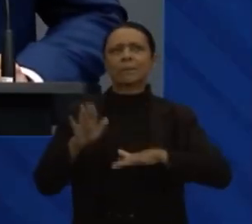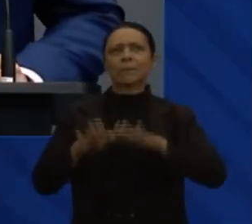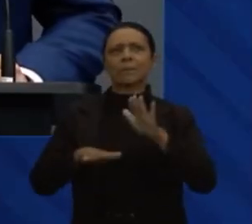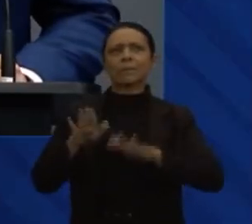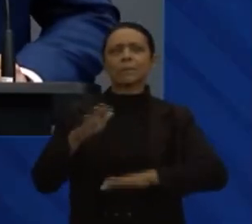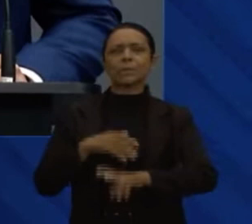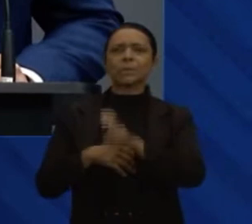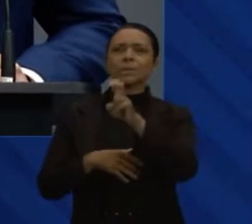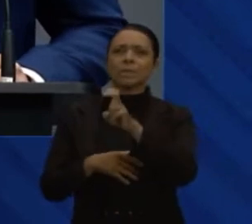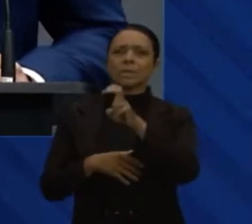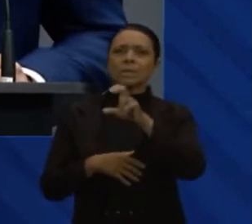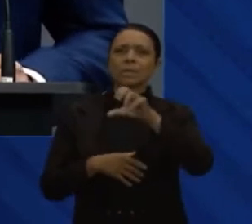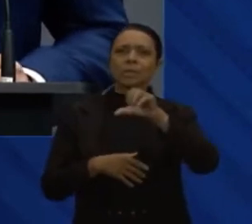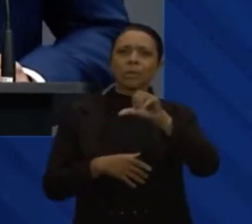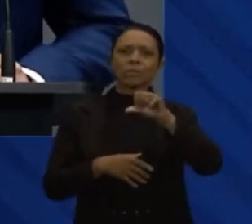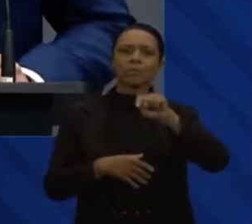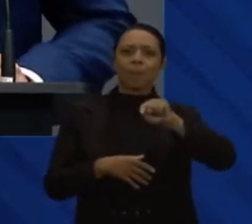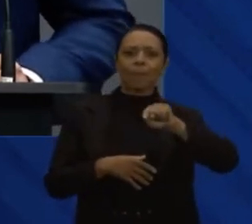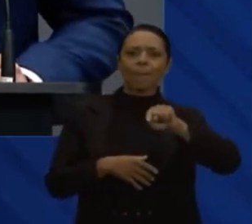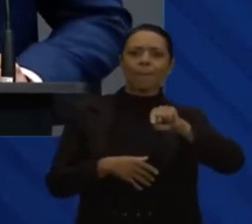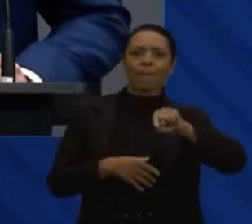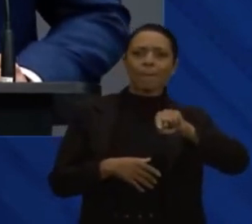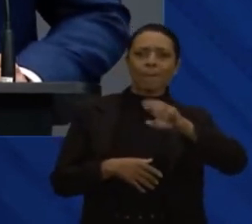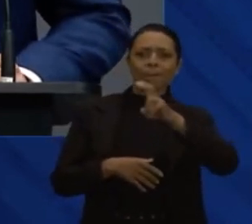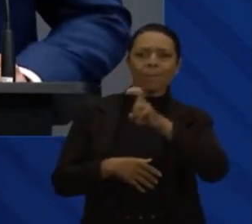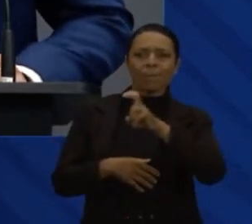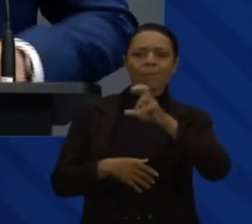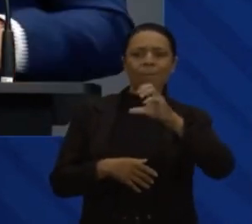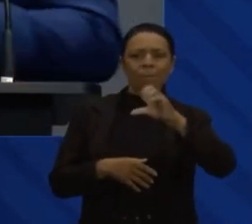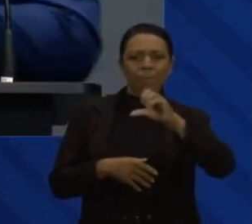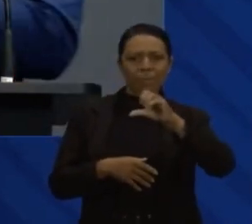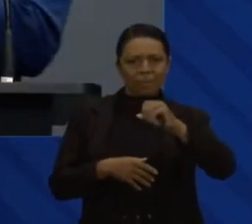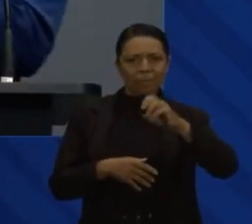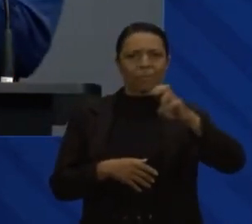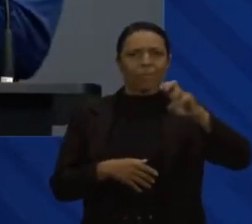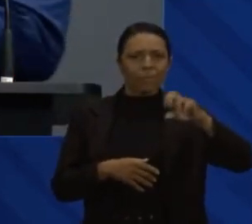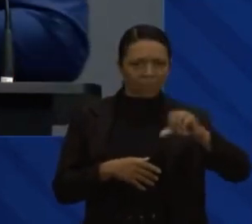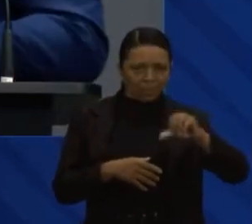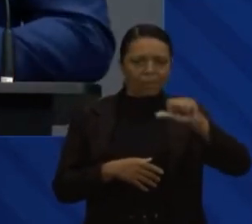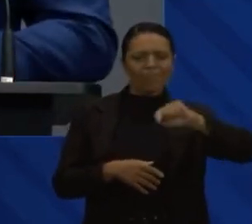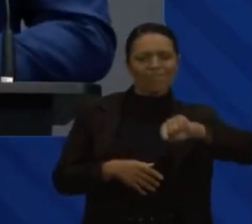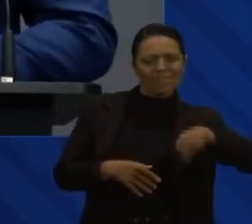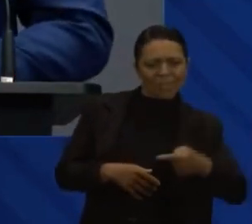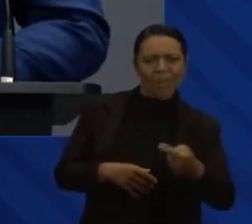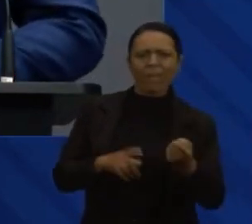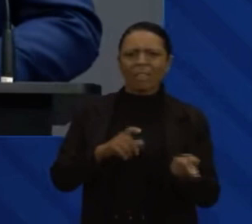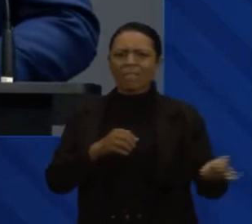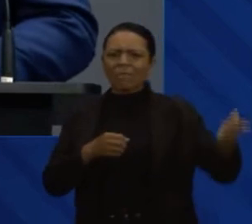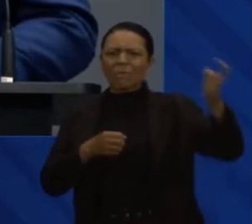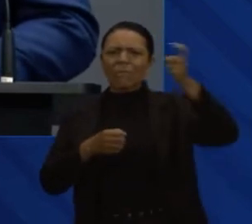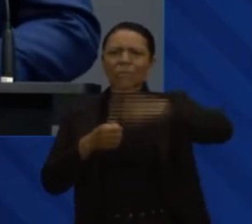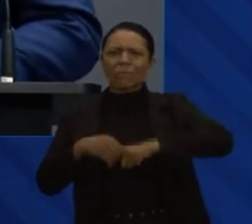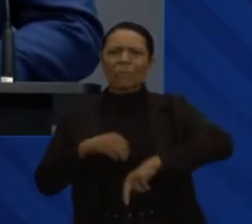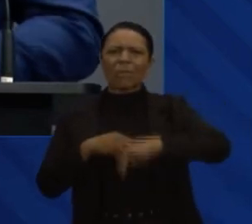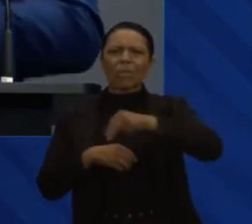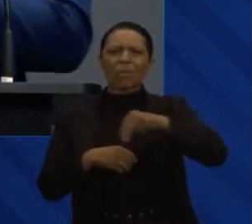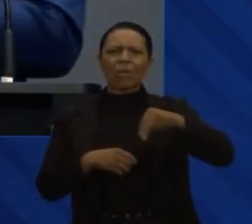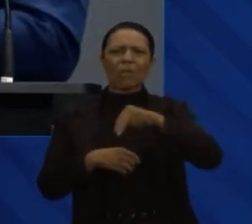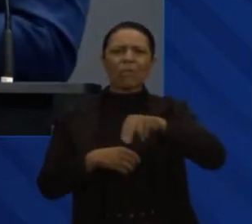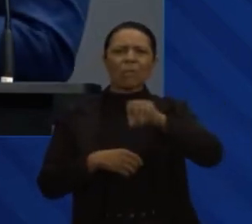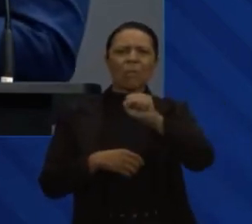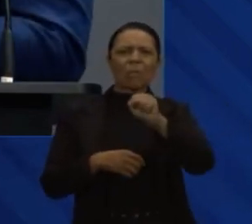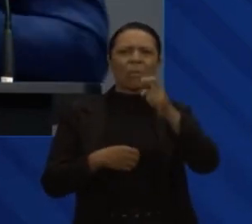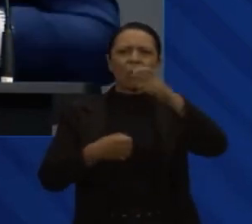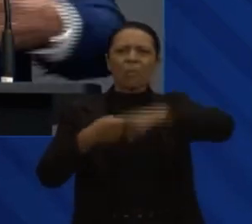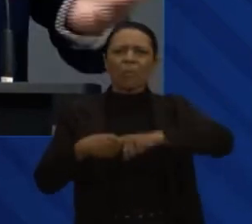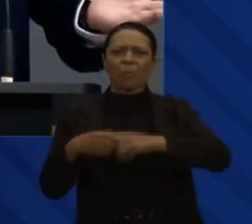prestadores de serviço demitiu 8.000 no mês de setembro depois voltou com mais 8.000 no mês de novembro e de repente no